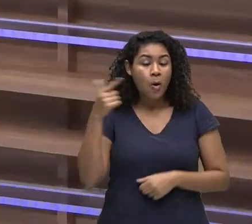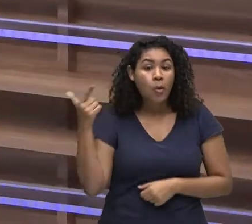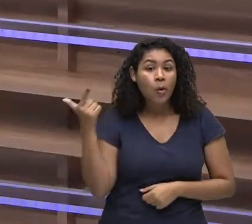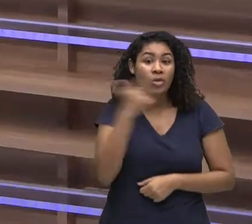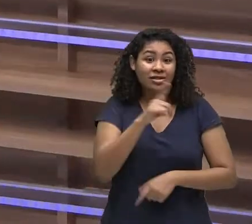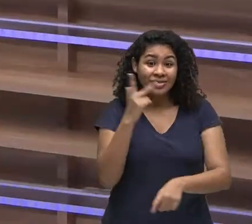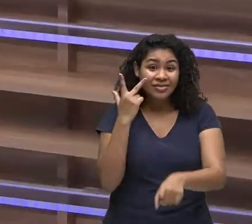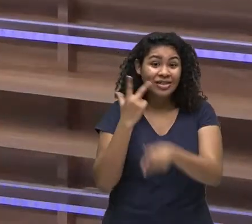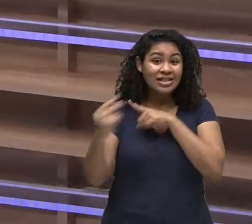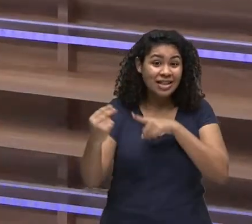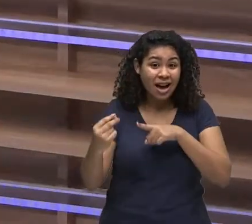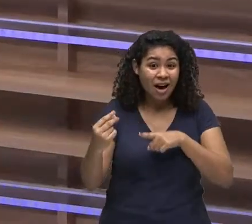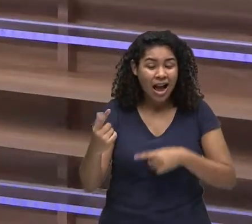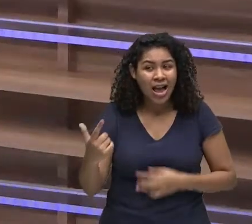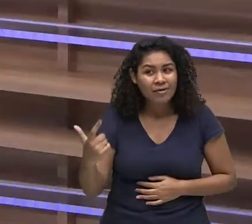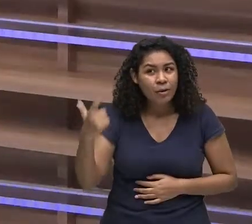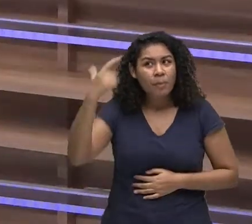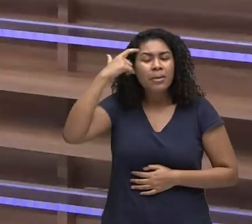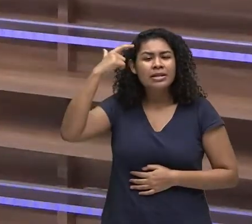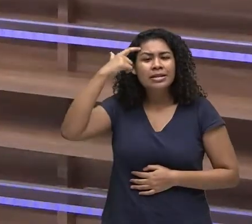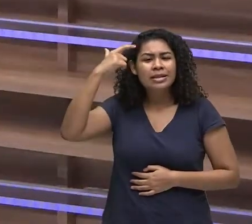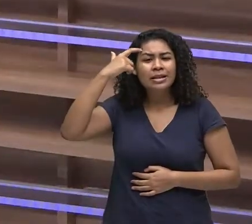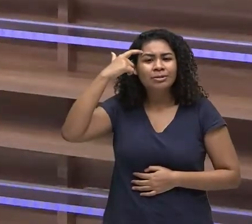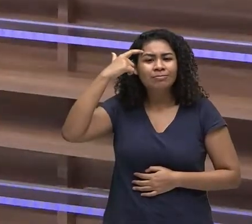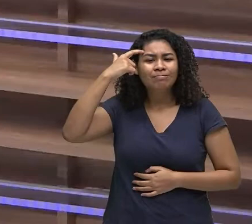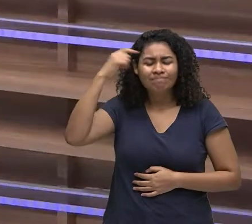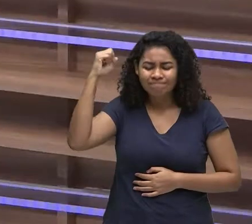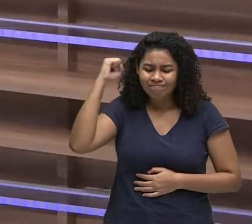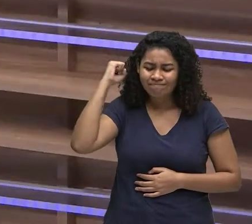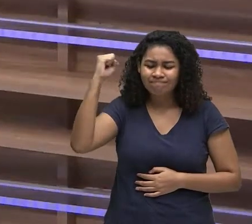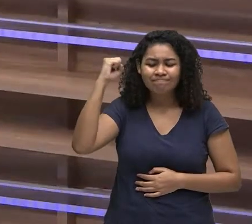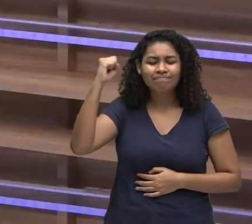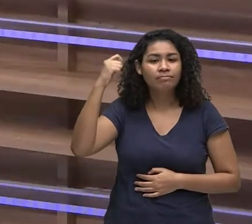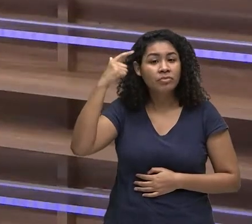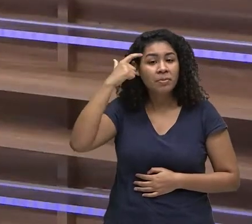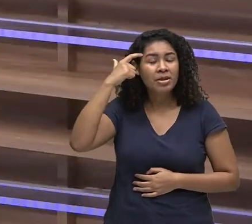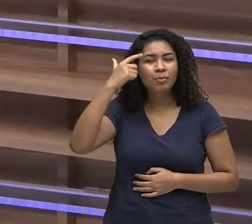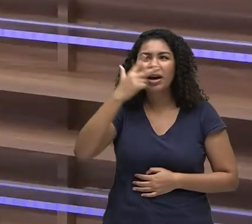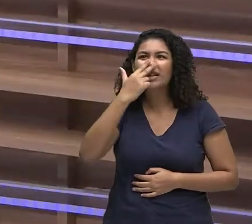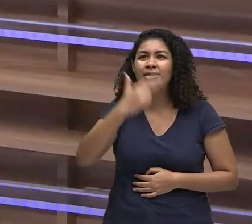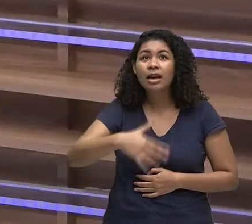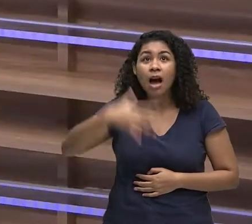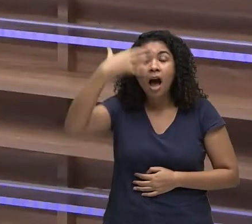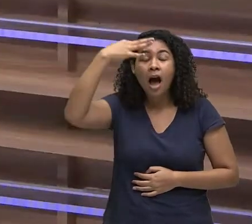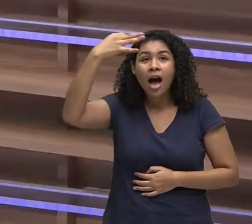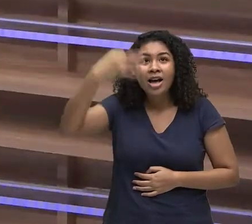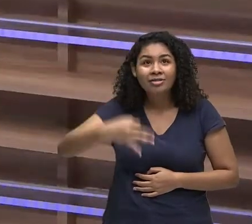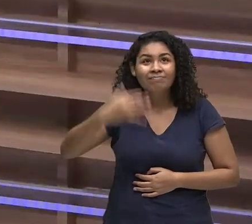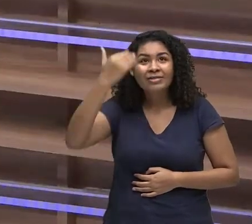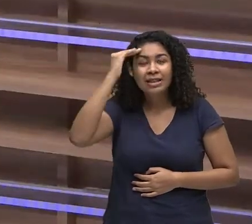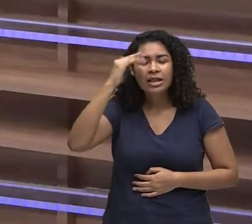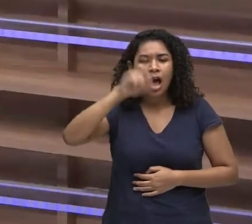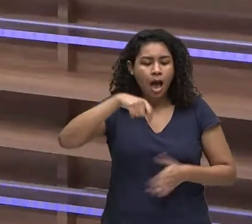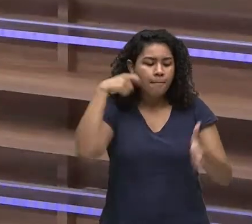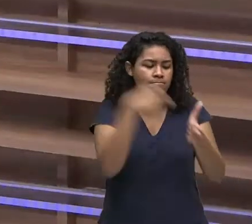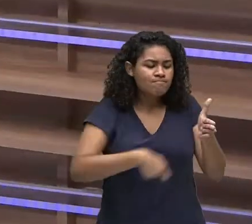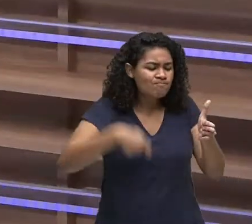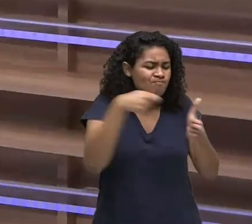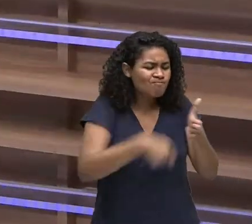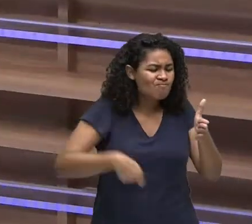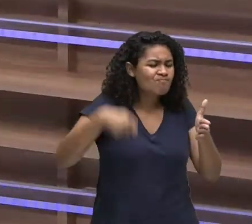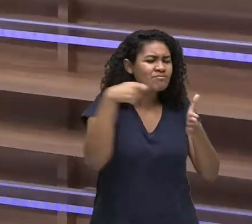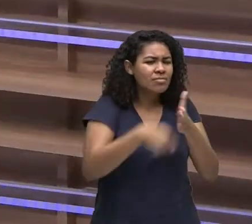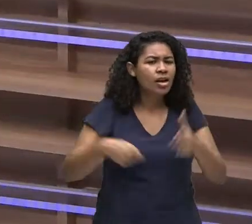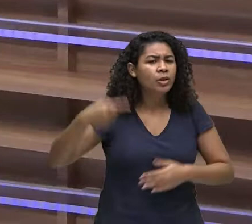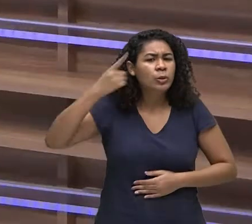vencer, ele arreia o peso, ele põe a mãozinha na cabeça assim, e ele entende que é uma batalha que a gente precisa vencer aqui,